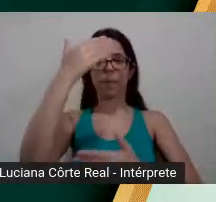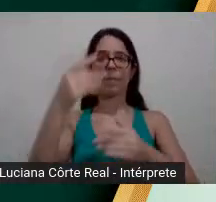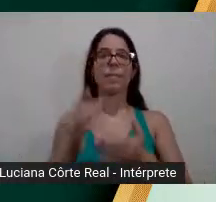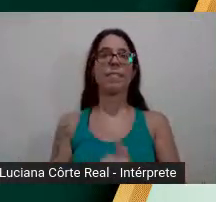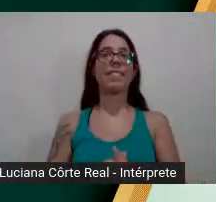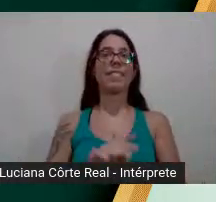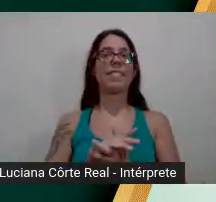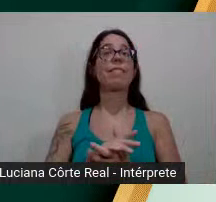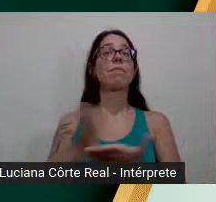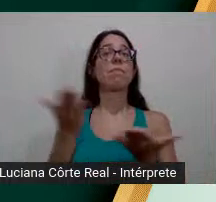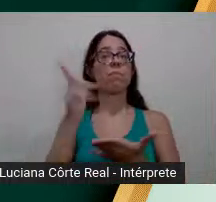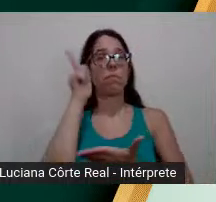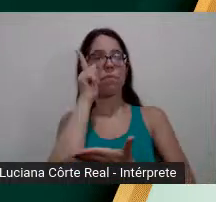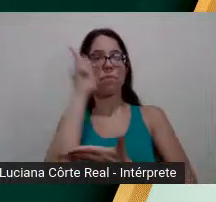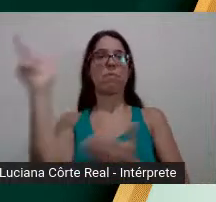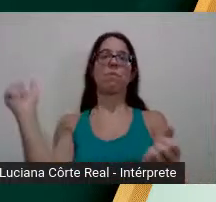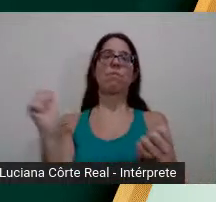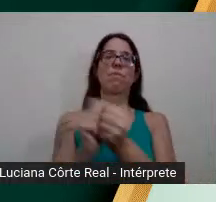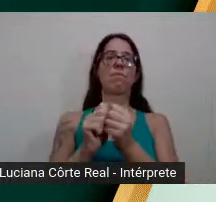é nossa.